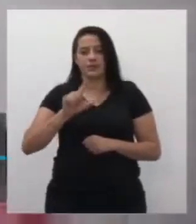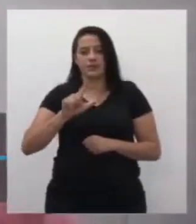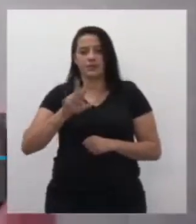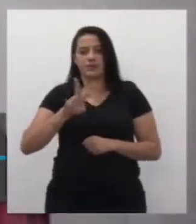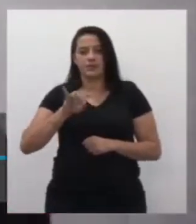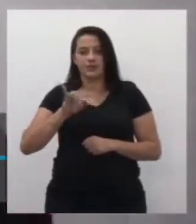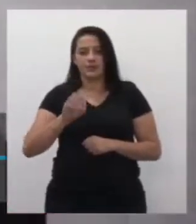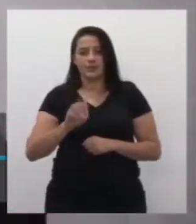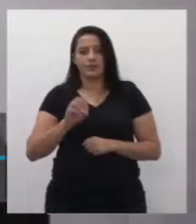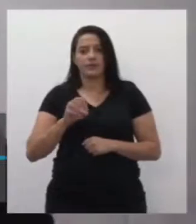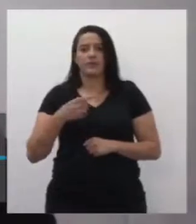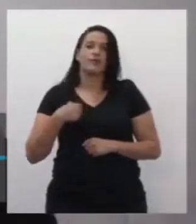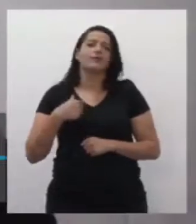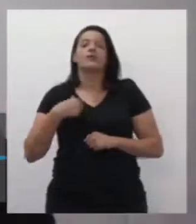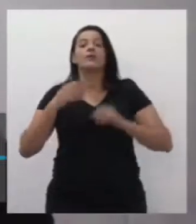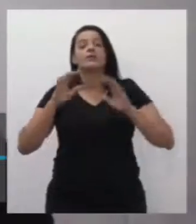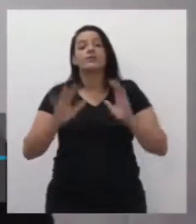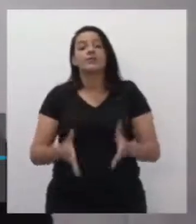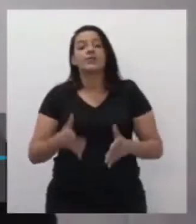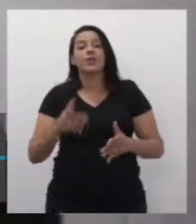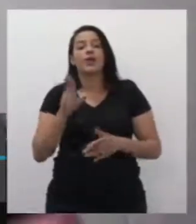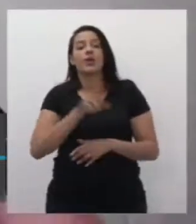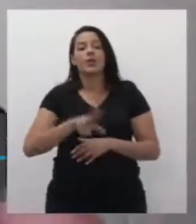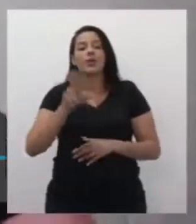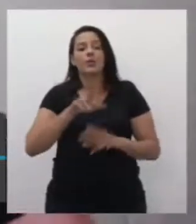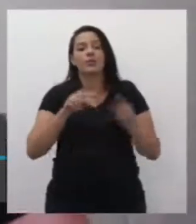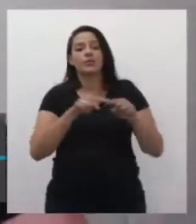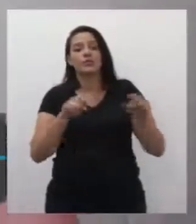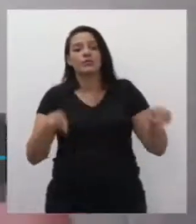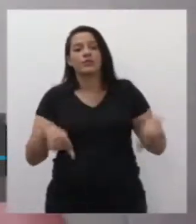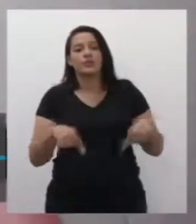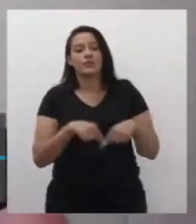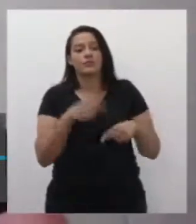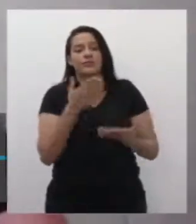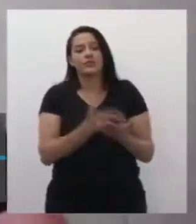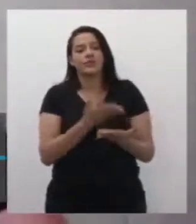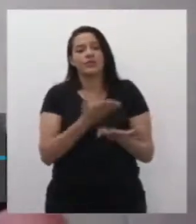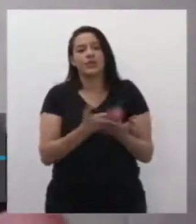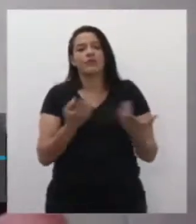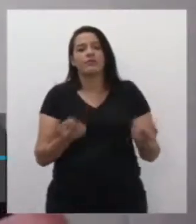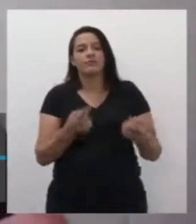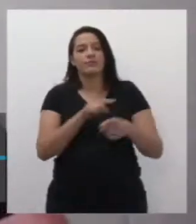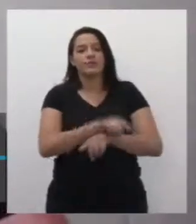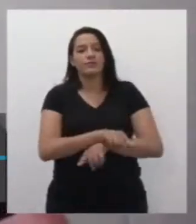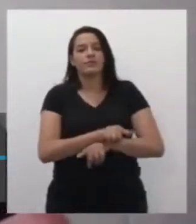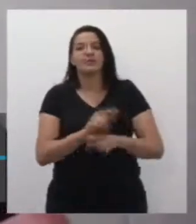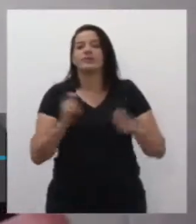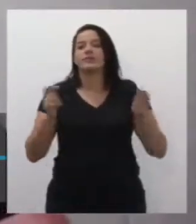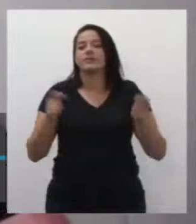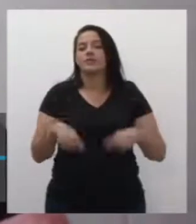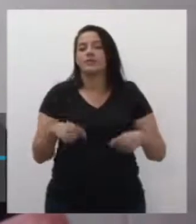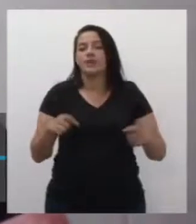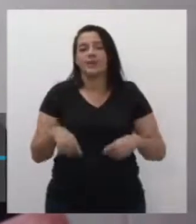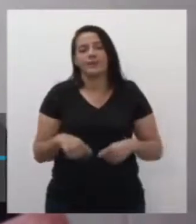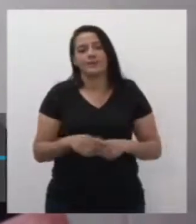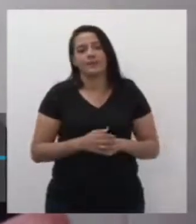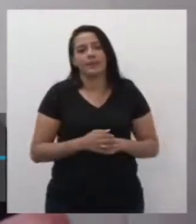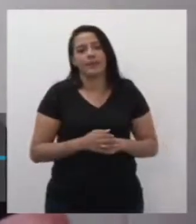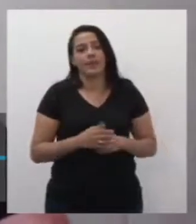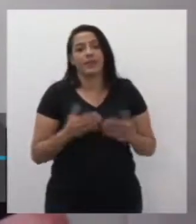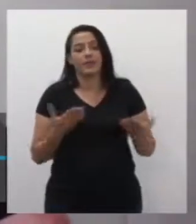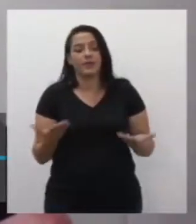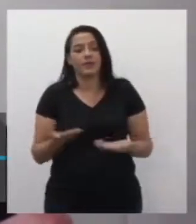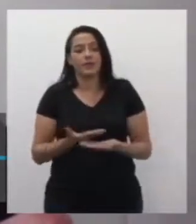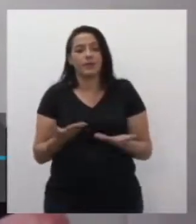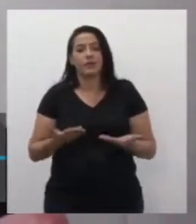olha, eu já uso sala de aula invertida, né? Então, que é uma das possibilidades que a gente tem, uma